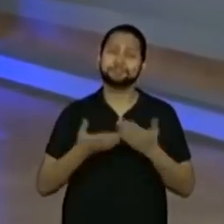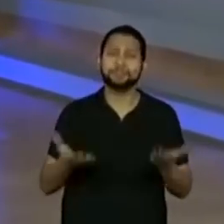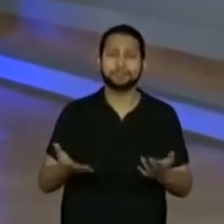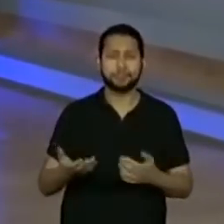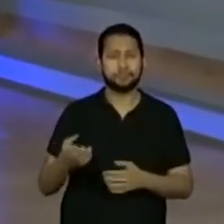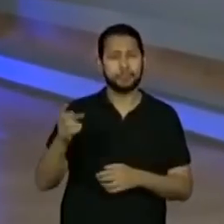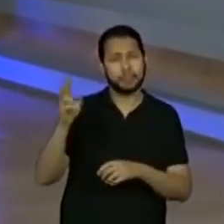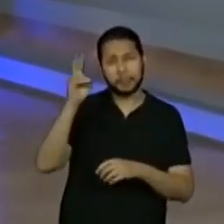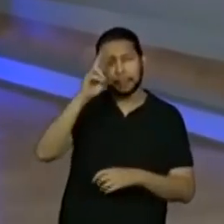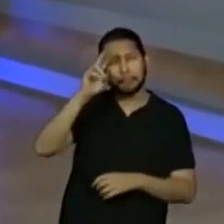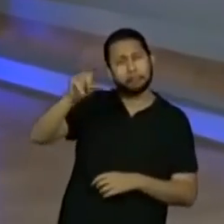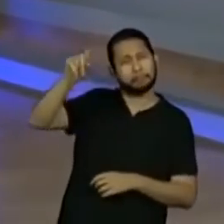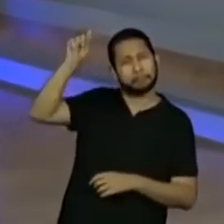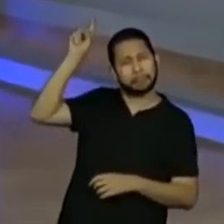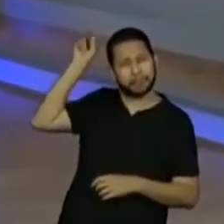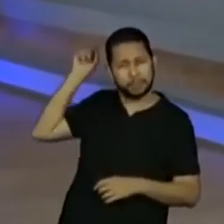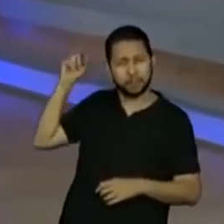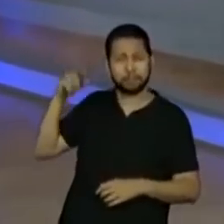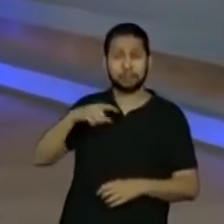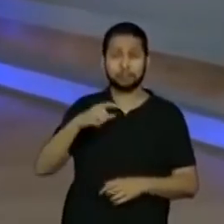Era uma vez um rei